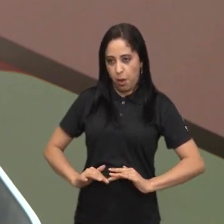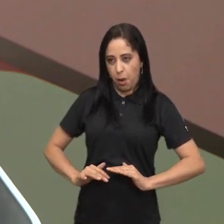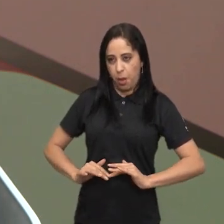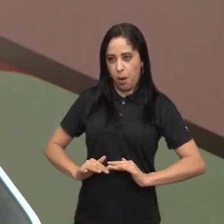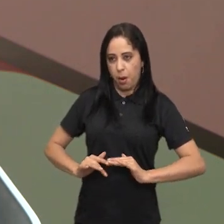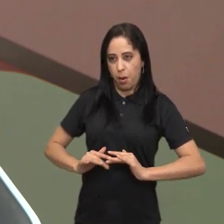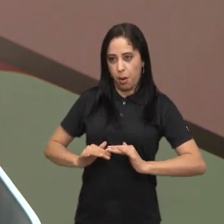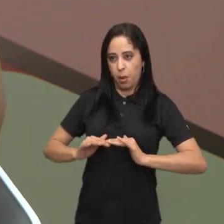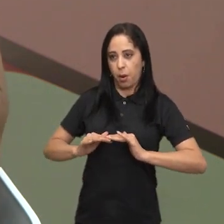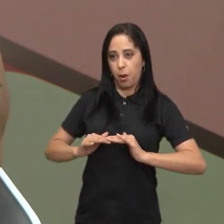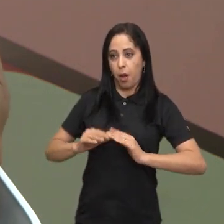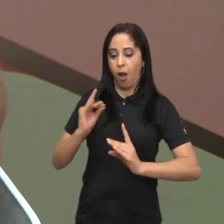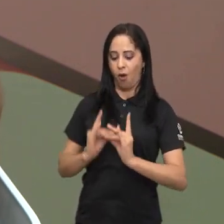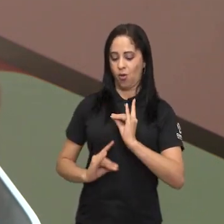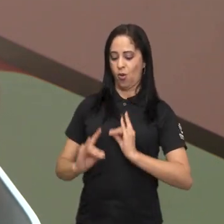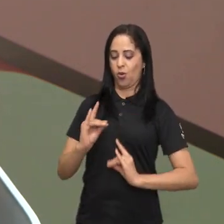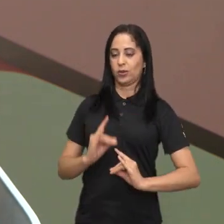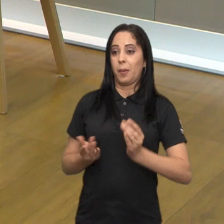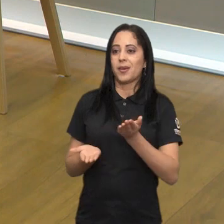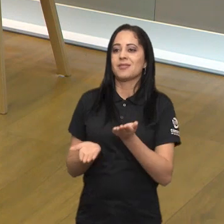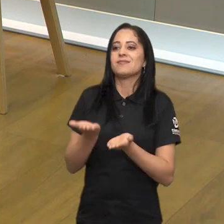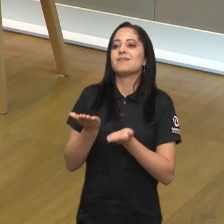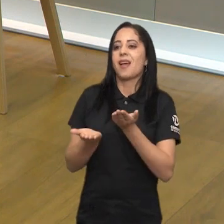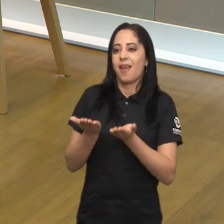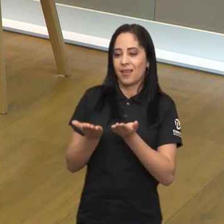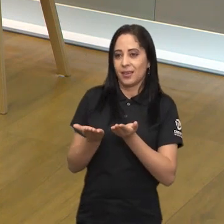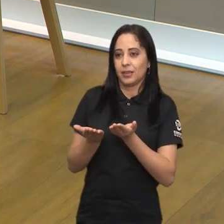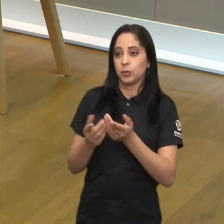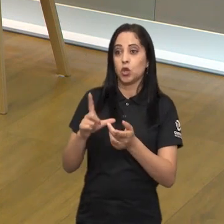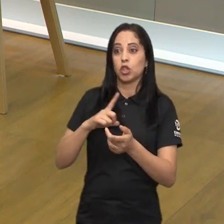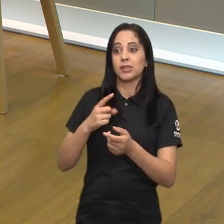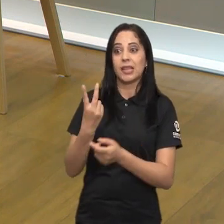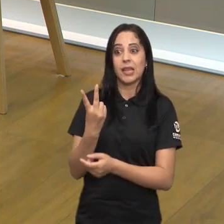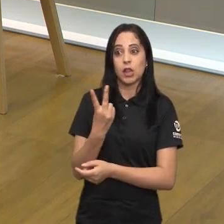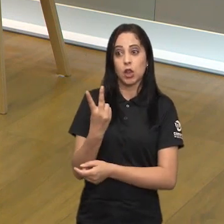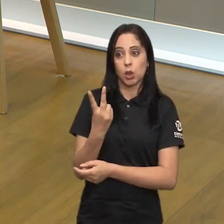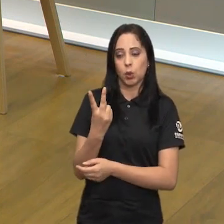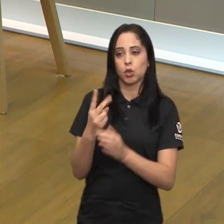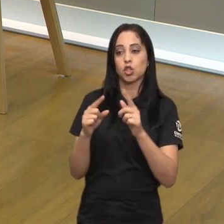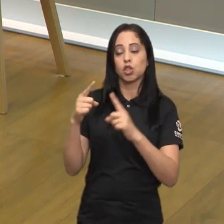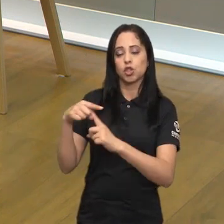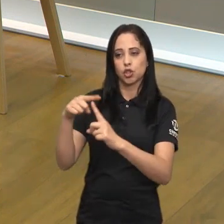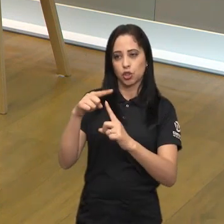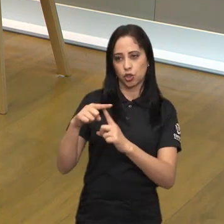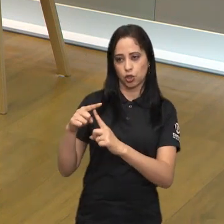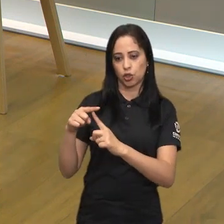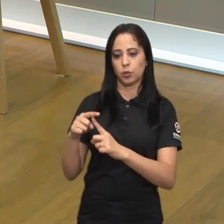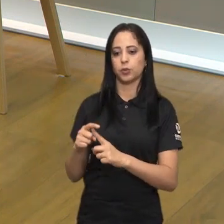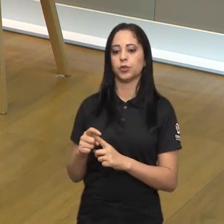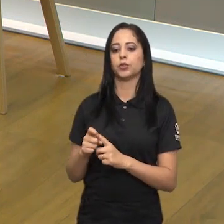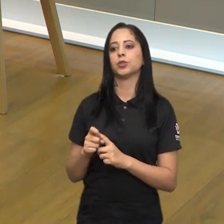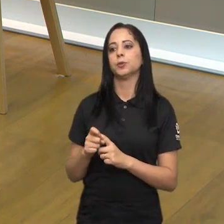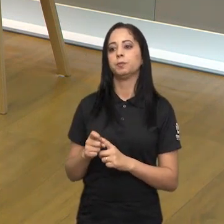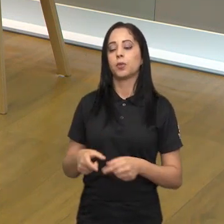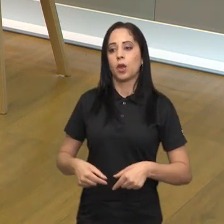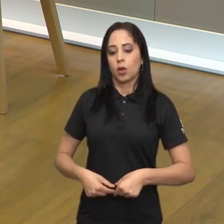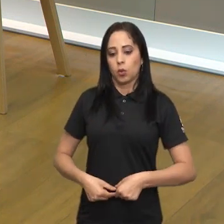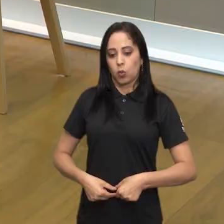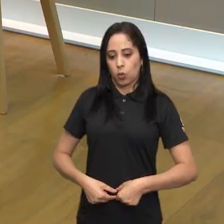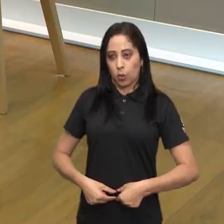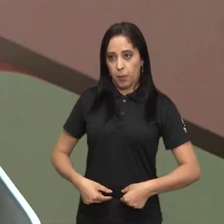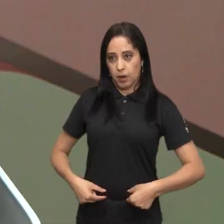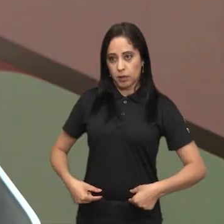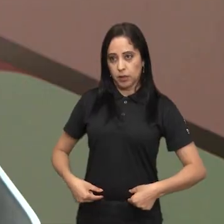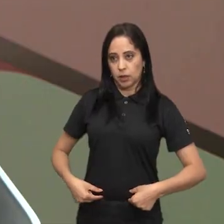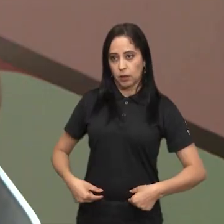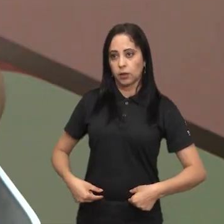hormônios são liberados continuamente para a mulher, e existem 2 tipos de implante hormonal no Brasil. O implante